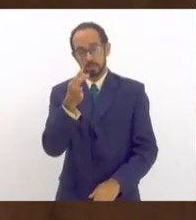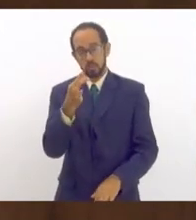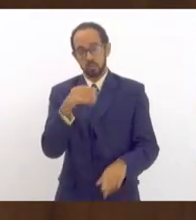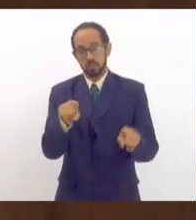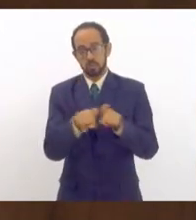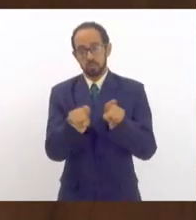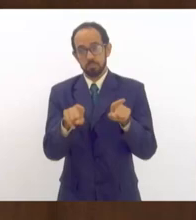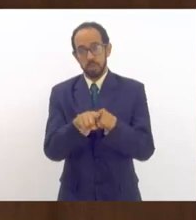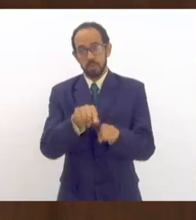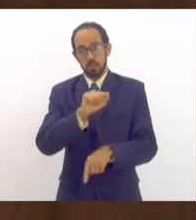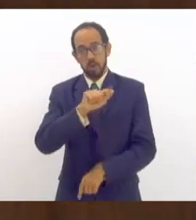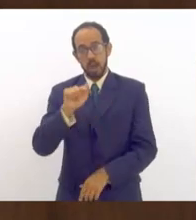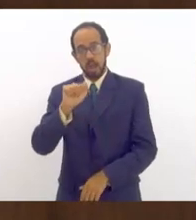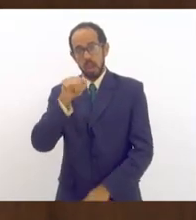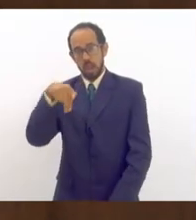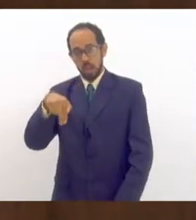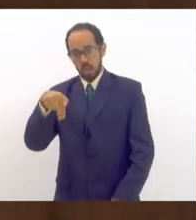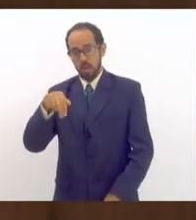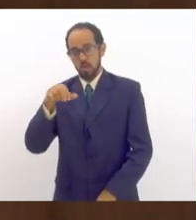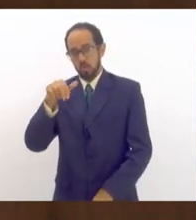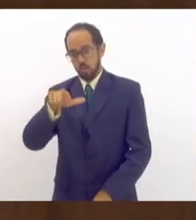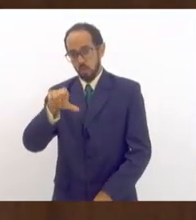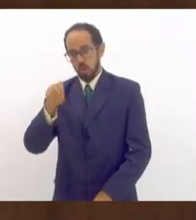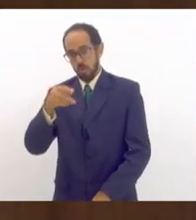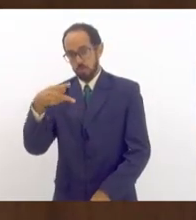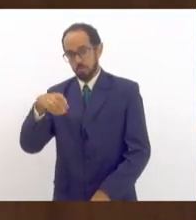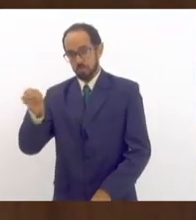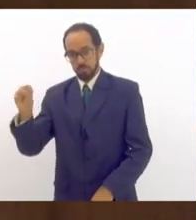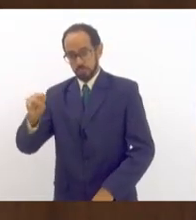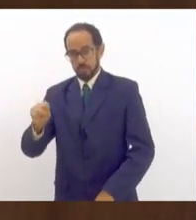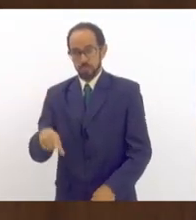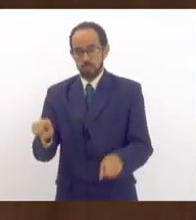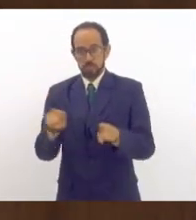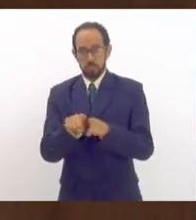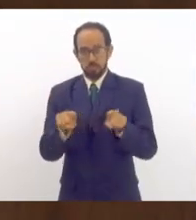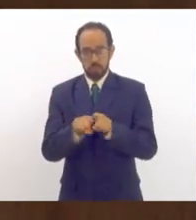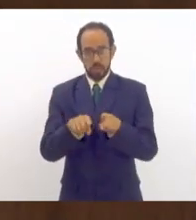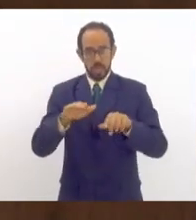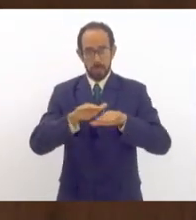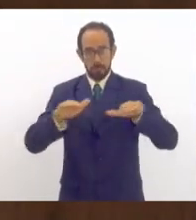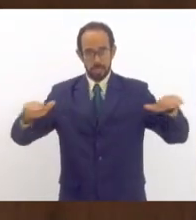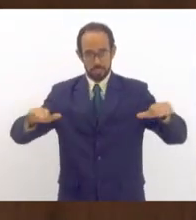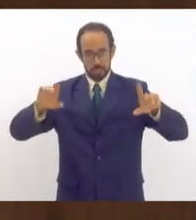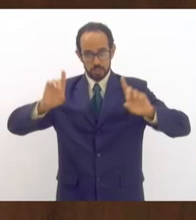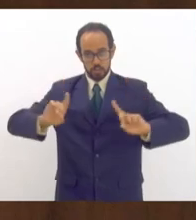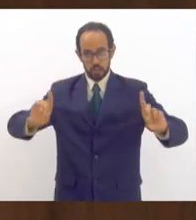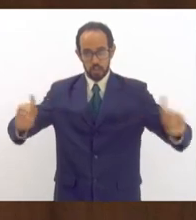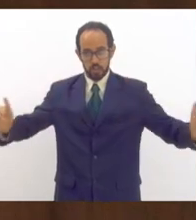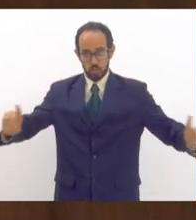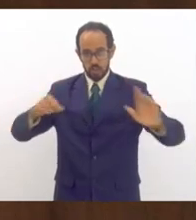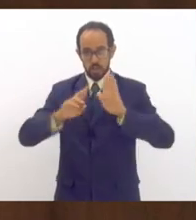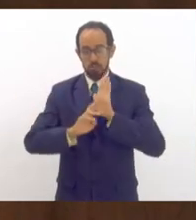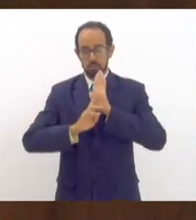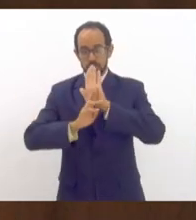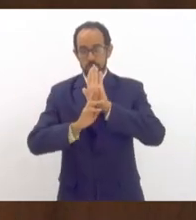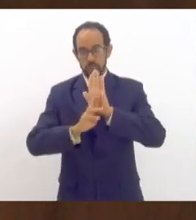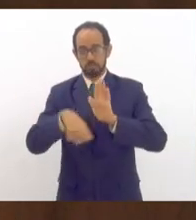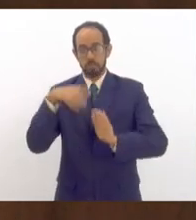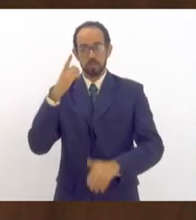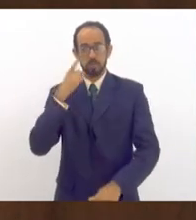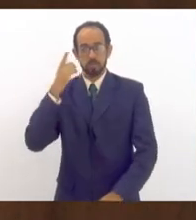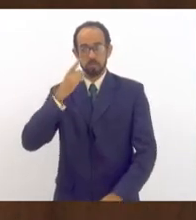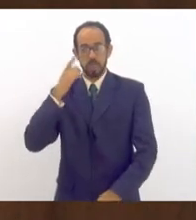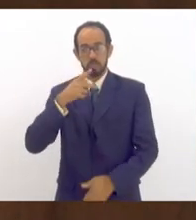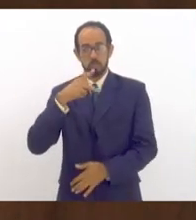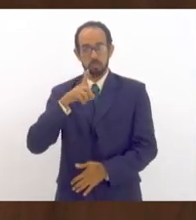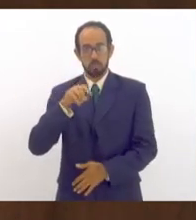Alan Lopes presidente da Comissão de educação da nossa mesa diretora que hoje representada pelo Deputado